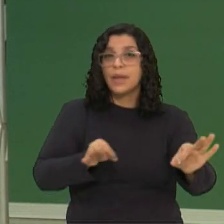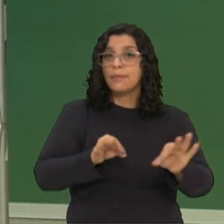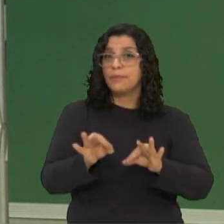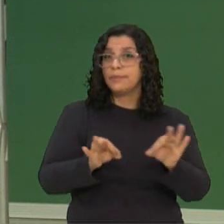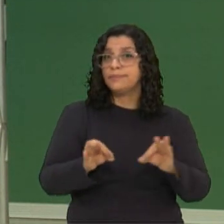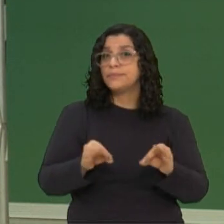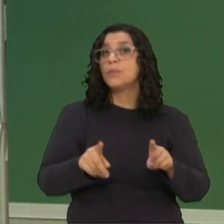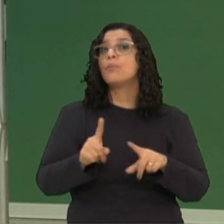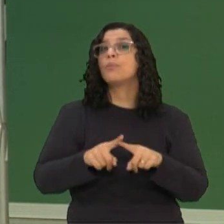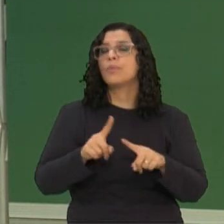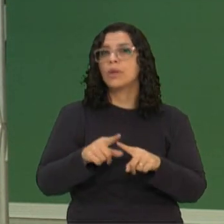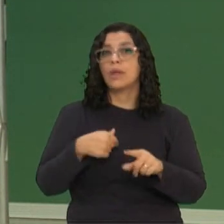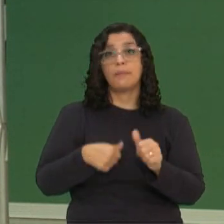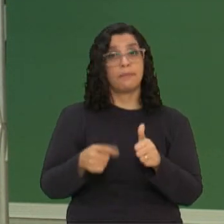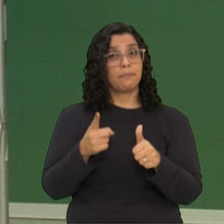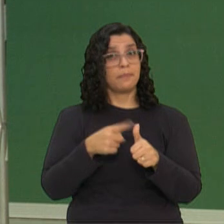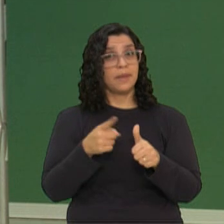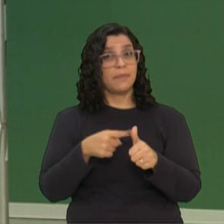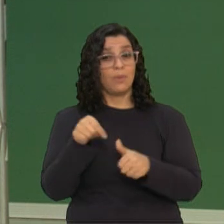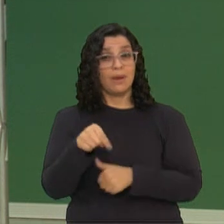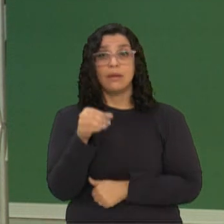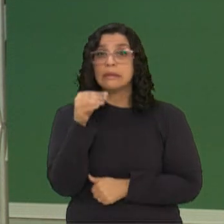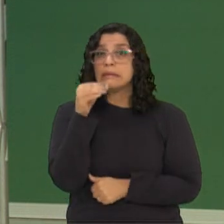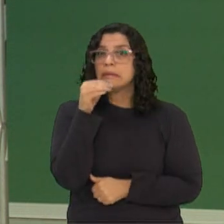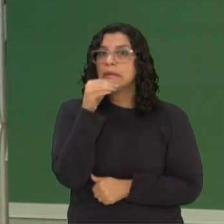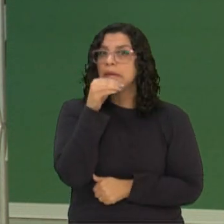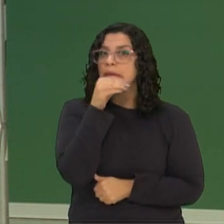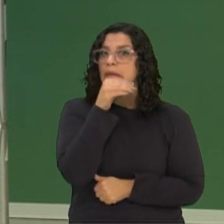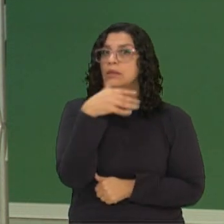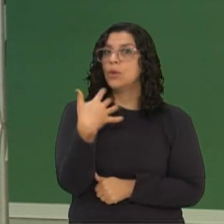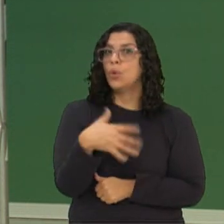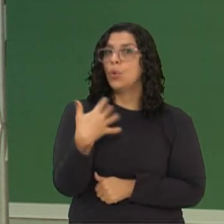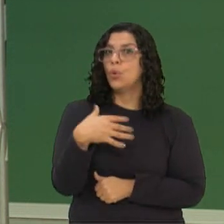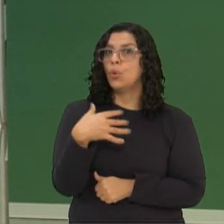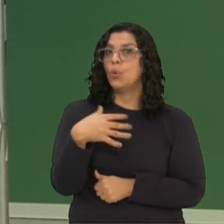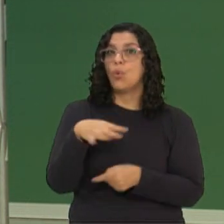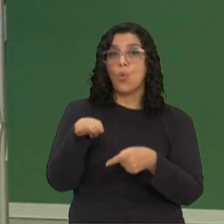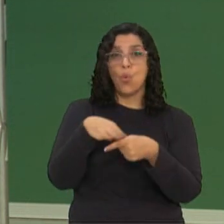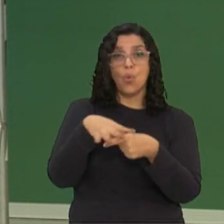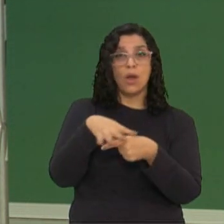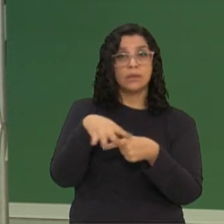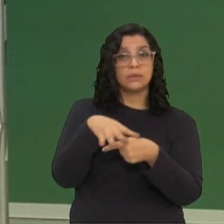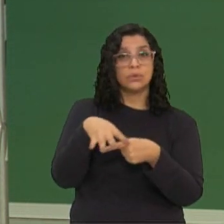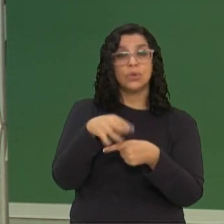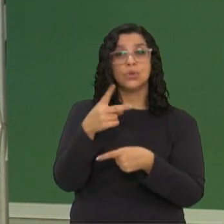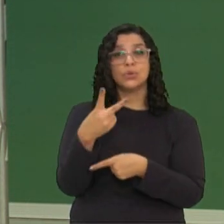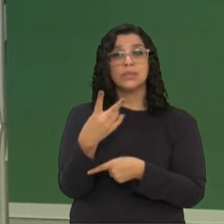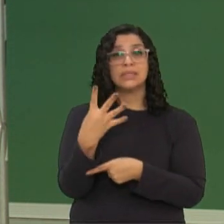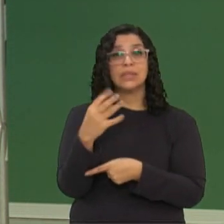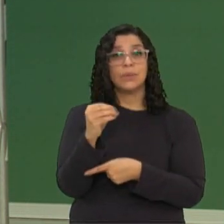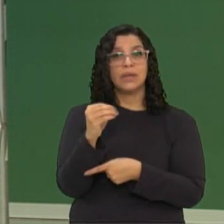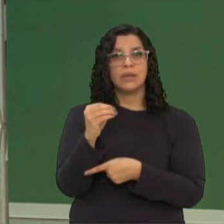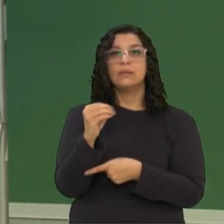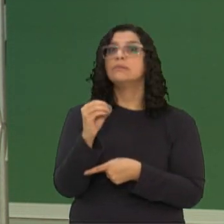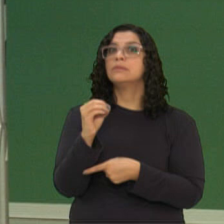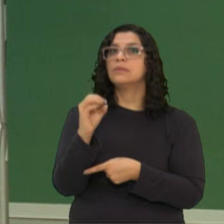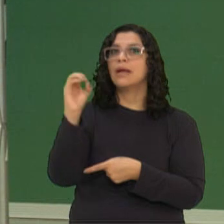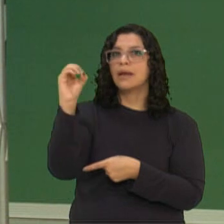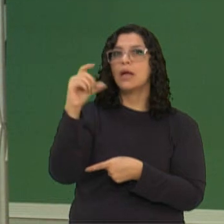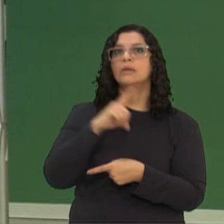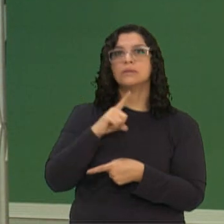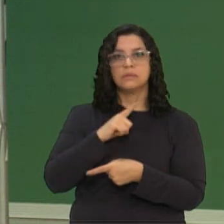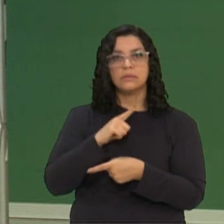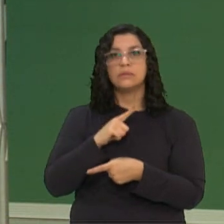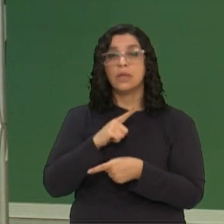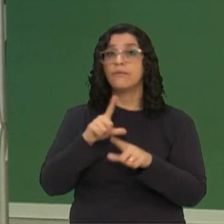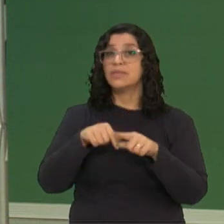porque, em primeiro lugar, a temperatura ali do resistor chega a 240 graus e, em segundo, você